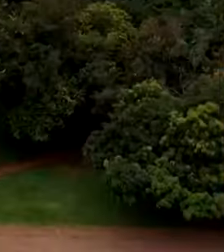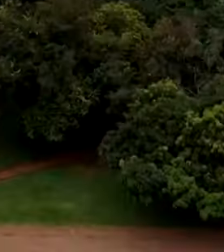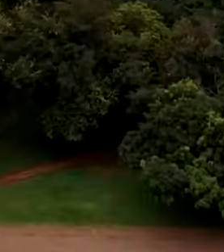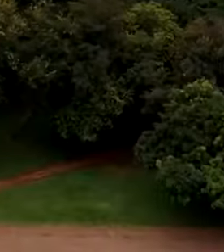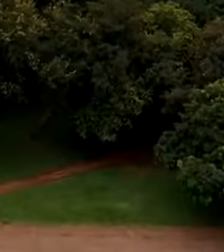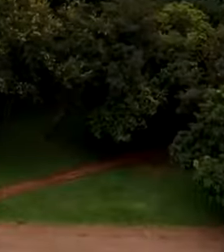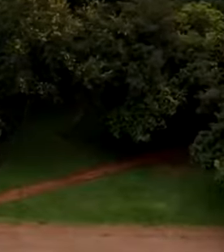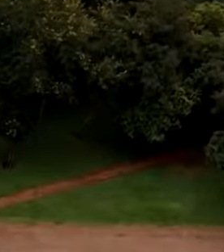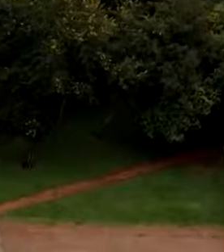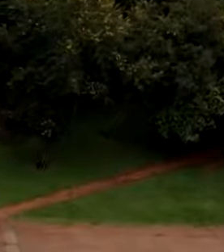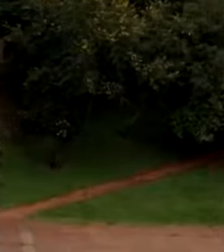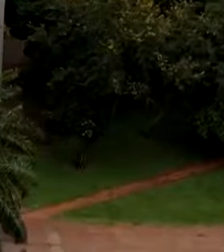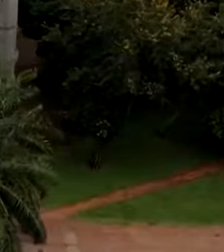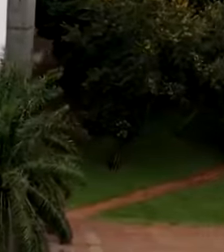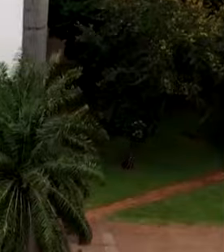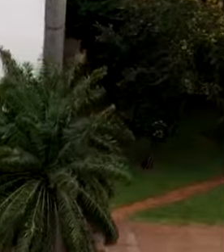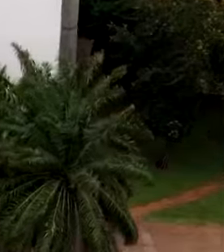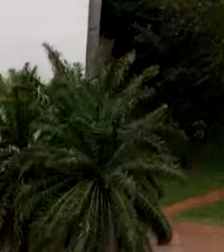Tchau! Tchau!